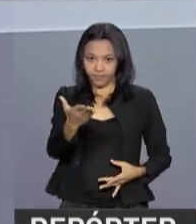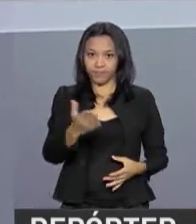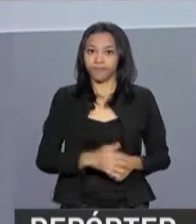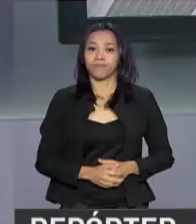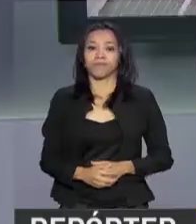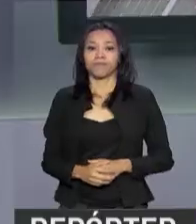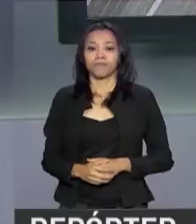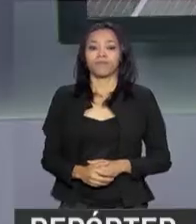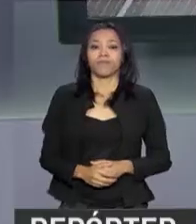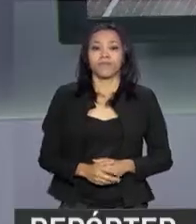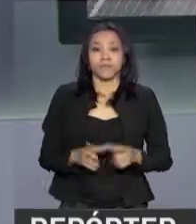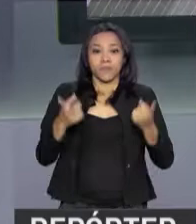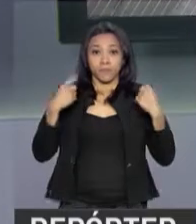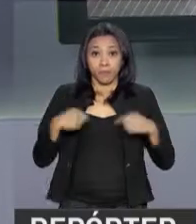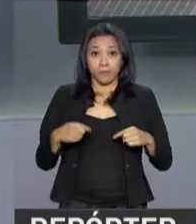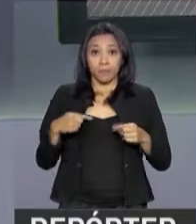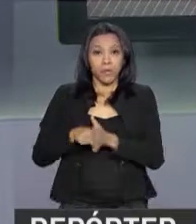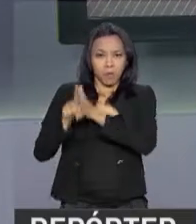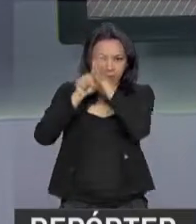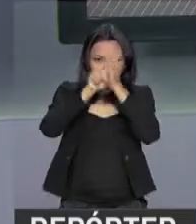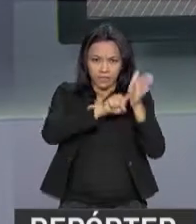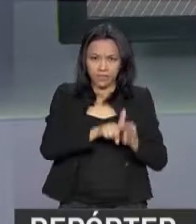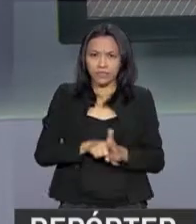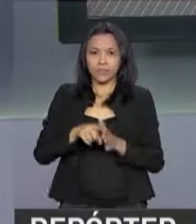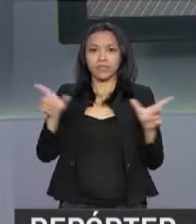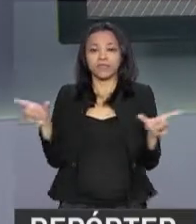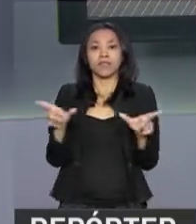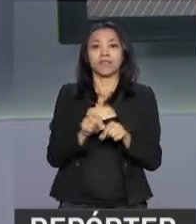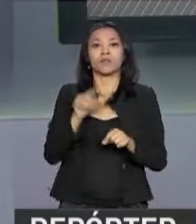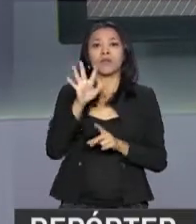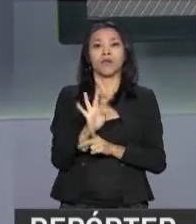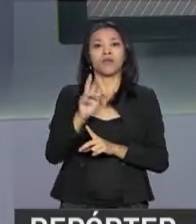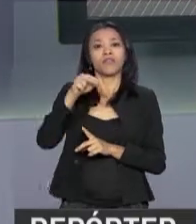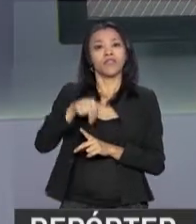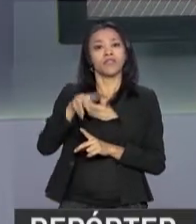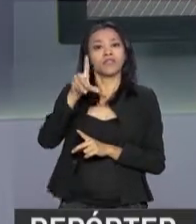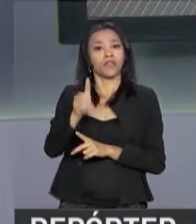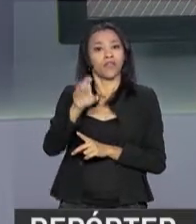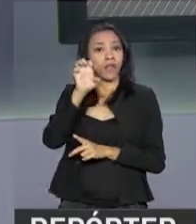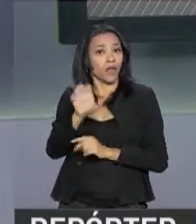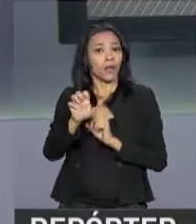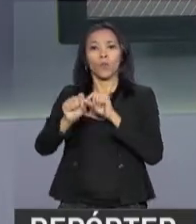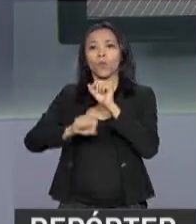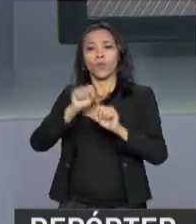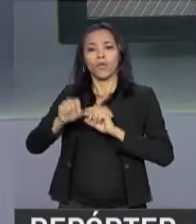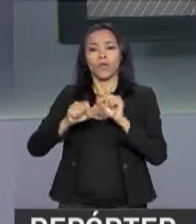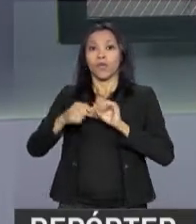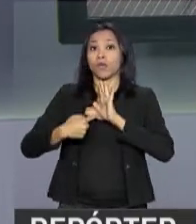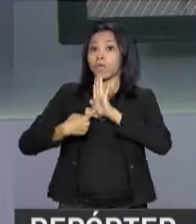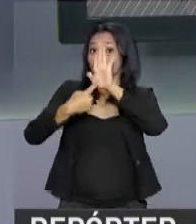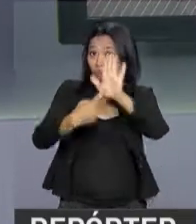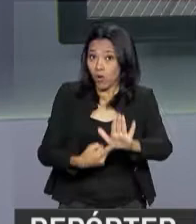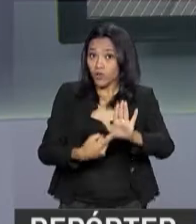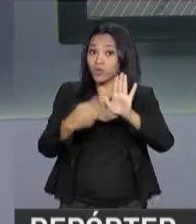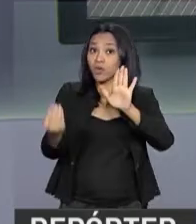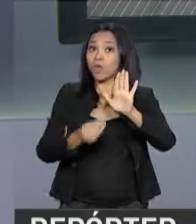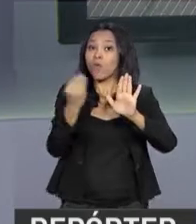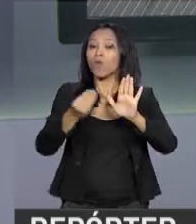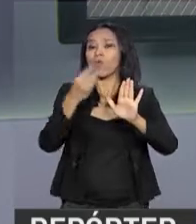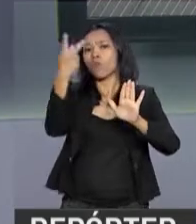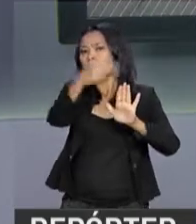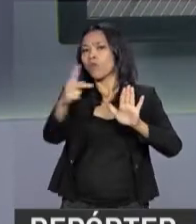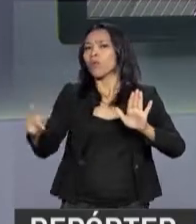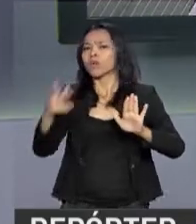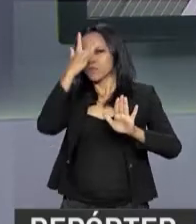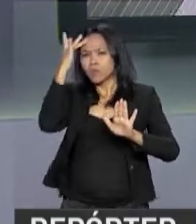sisfiesportal.mec.gov.br. E um levantamento do Fundo Nacional de Desenvolvimento da Educação traz um retrato dos brasileiros beneficiados